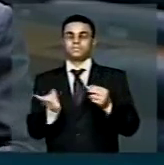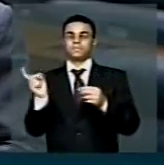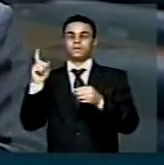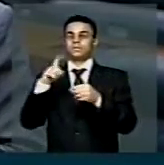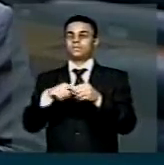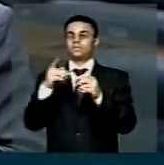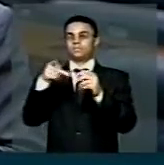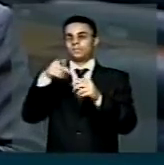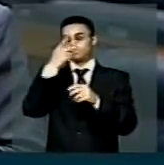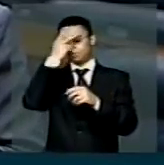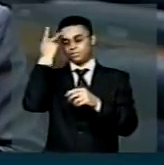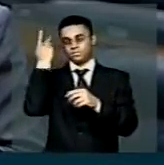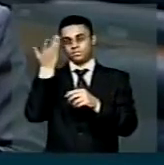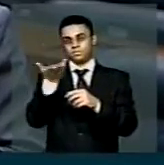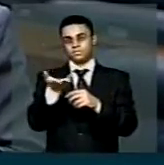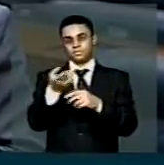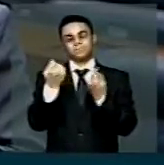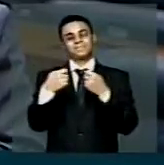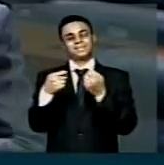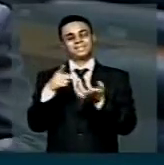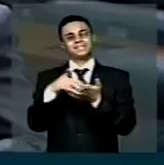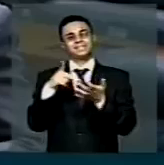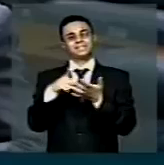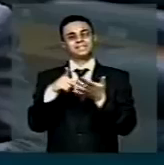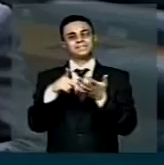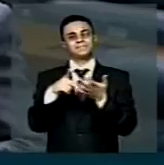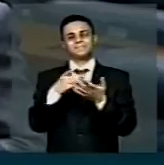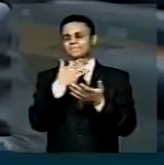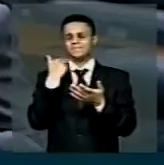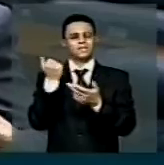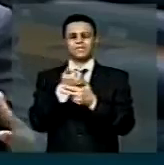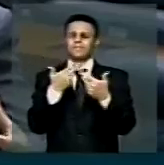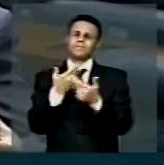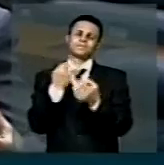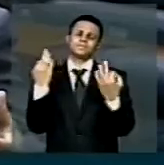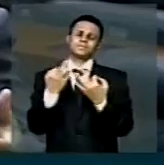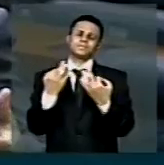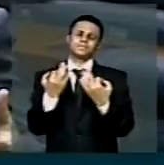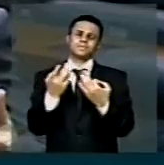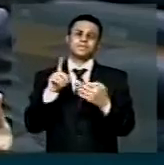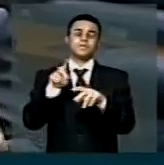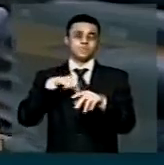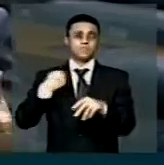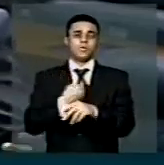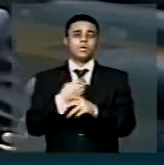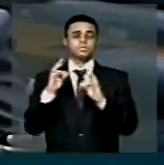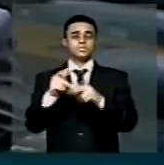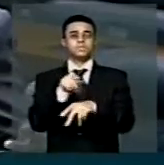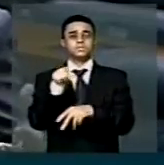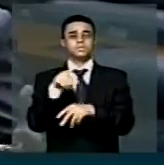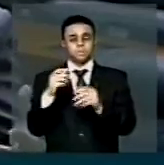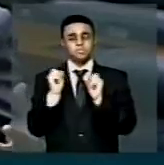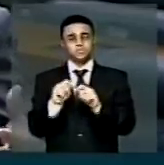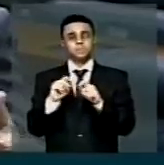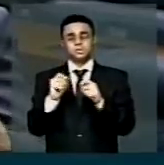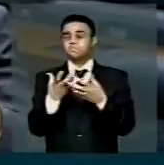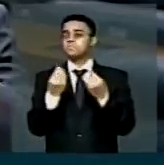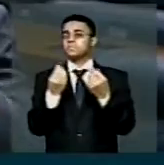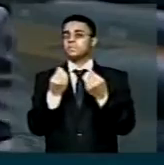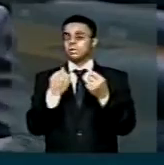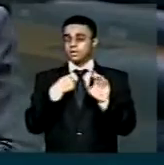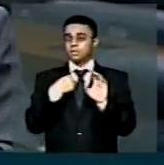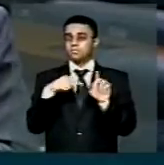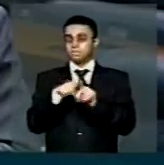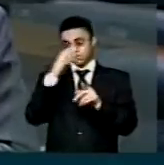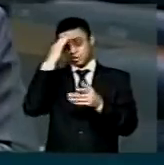àquela gente tão necessitada do Rio de Janeiro o melhor possível. Nós todos aqui podemos fazer muito.